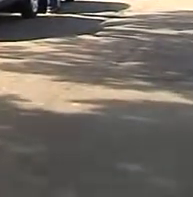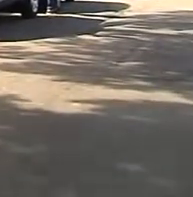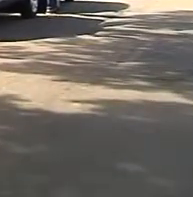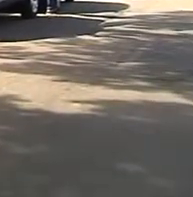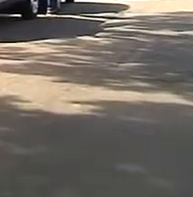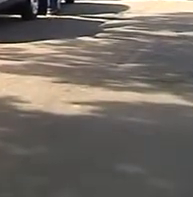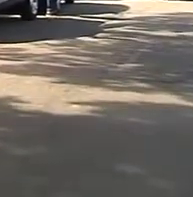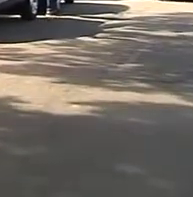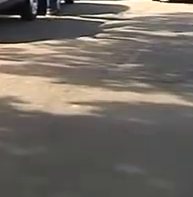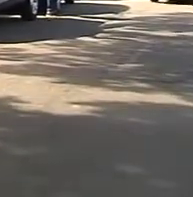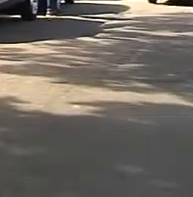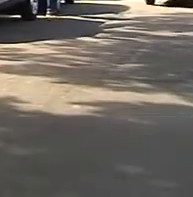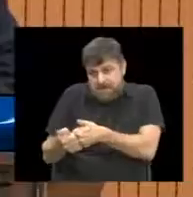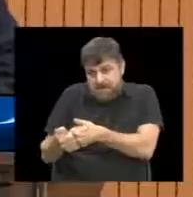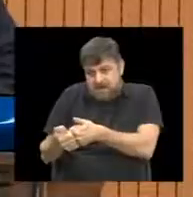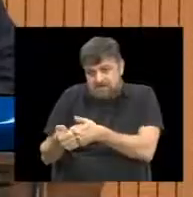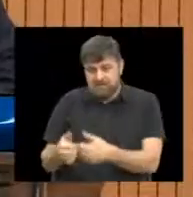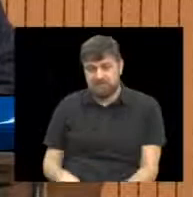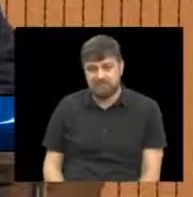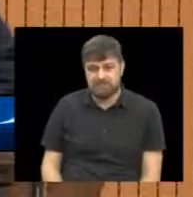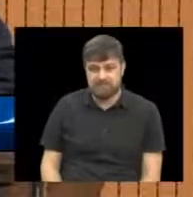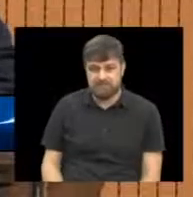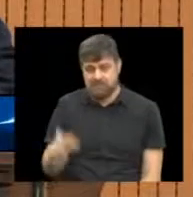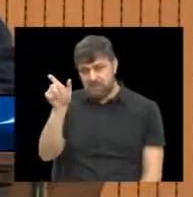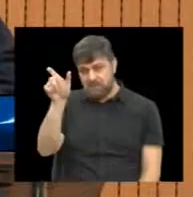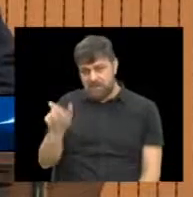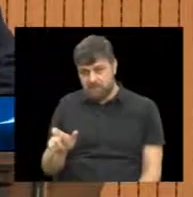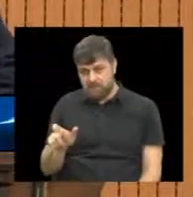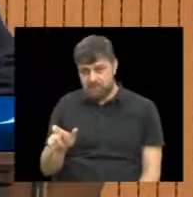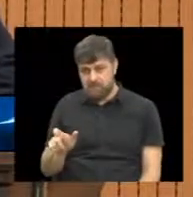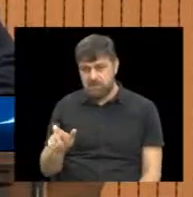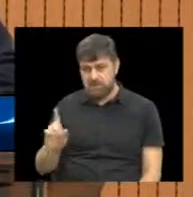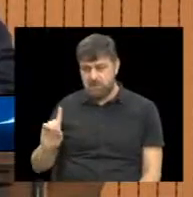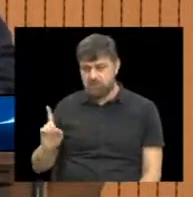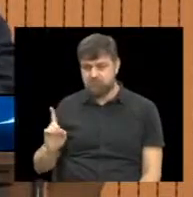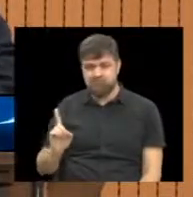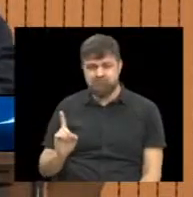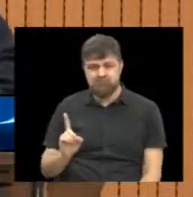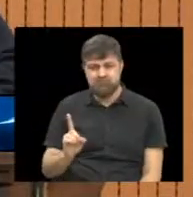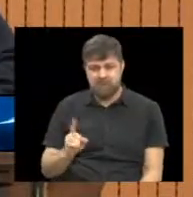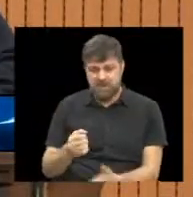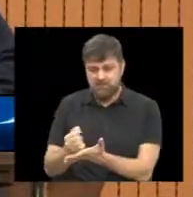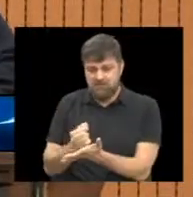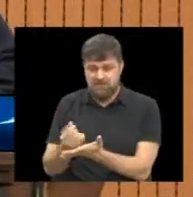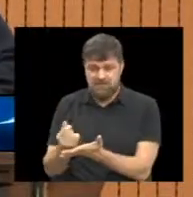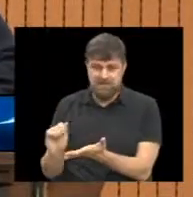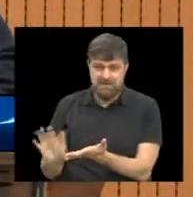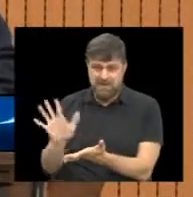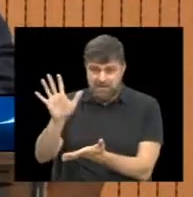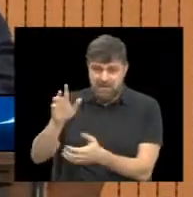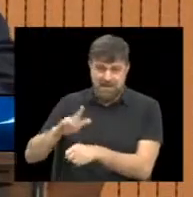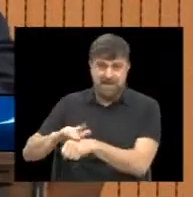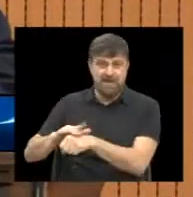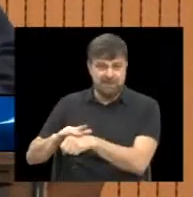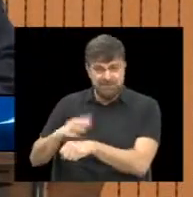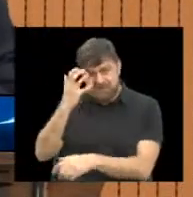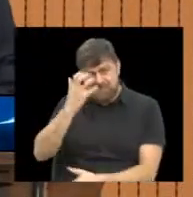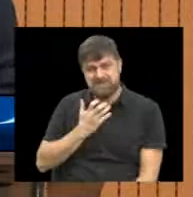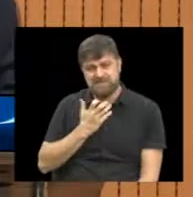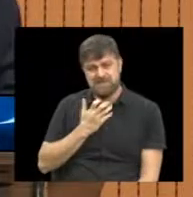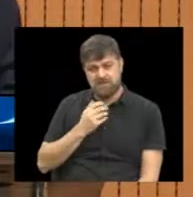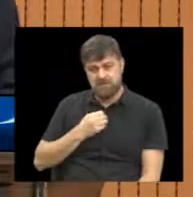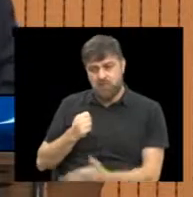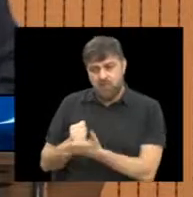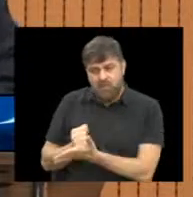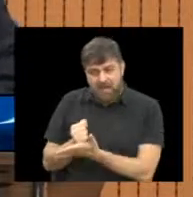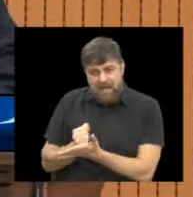na região central da cidade. Se a pessoa vai até a farmácia do alto custo, é porque está com alguma doença séria. O